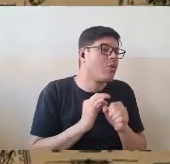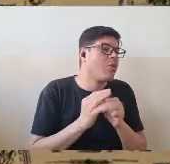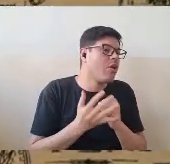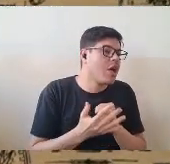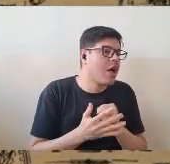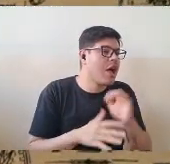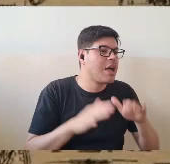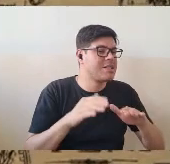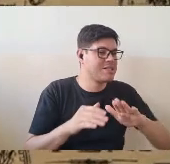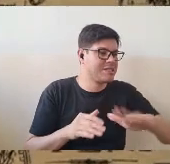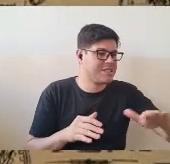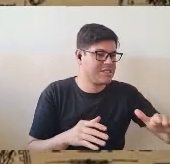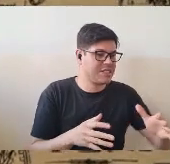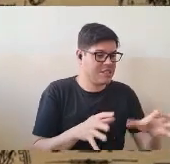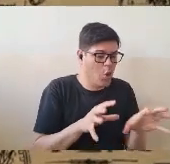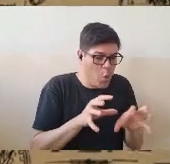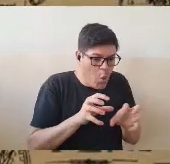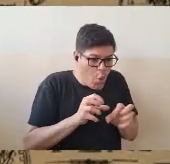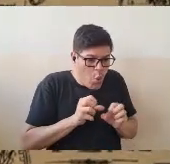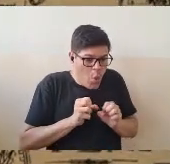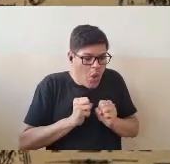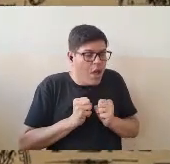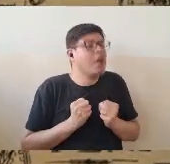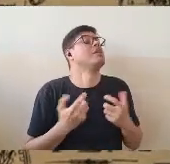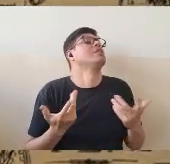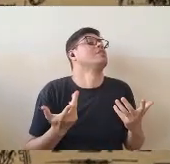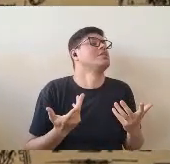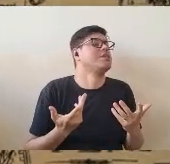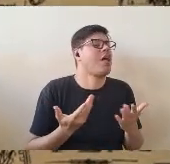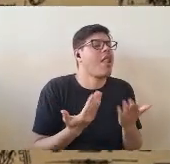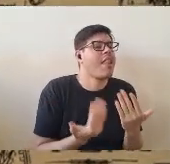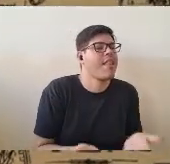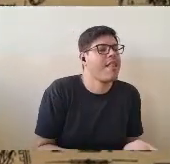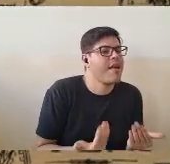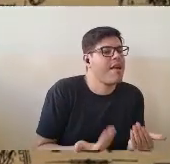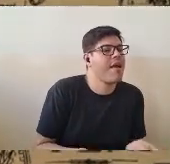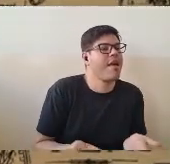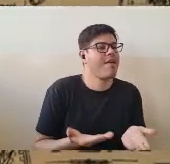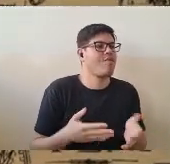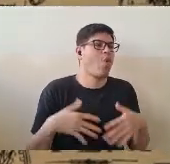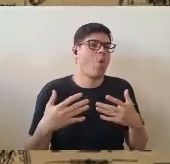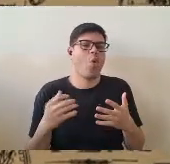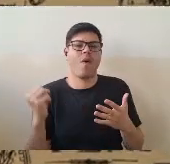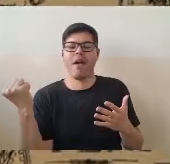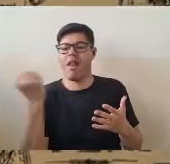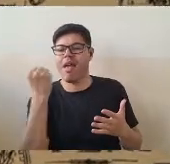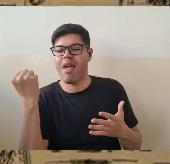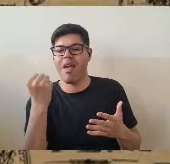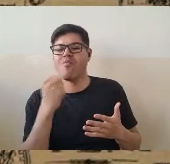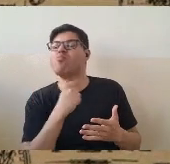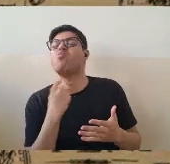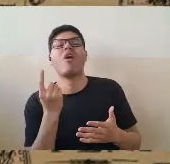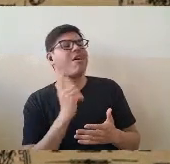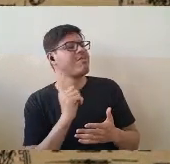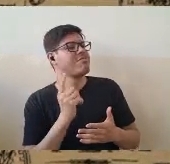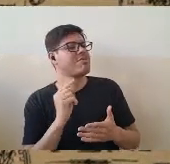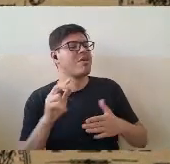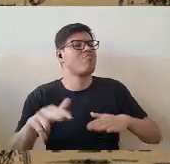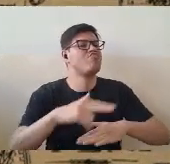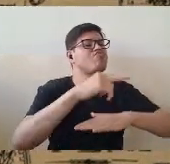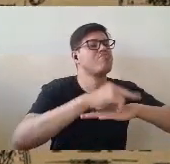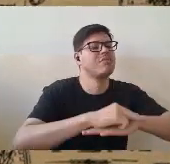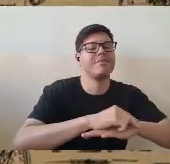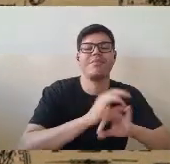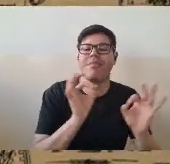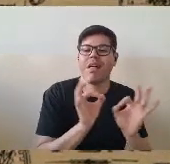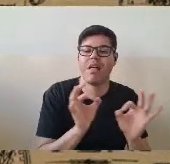pegar, entendeu? Mas vai ser uma forma leve, não dá uma forma grave, ela não morre, não é internada. Isso aí realmente foi um